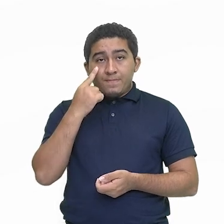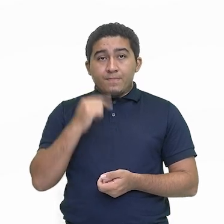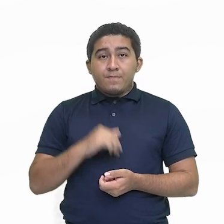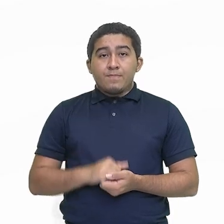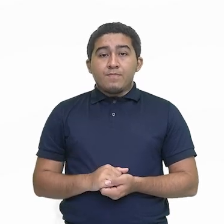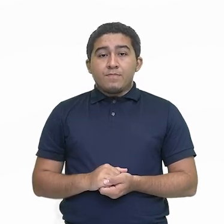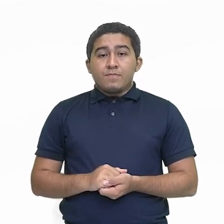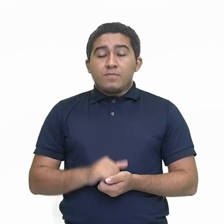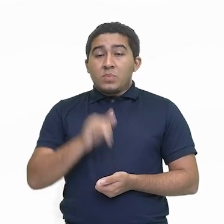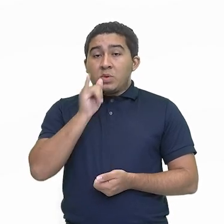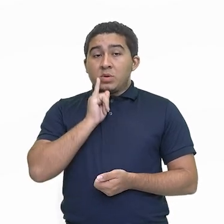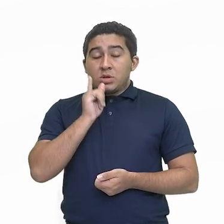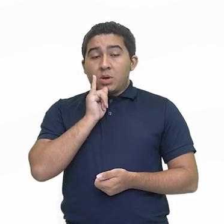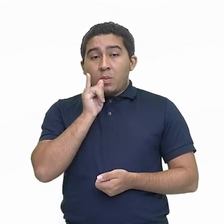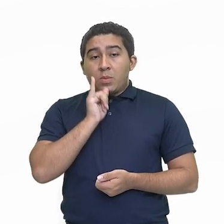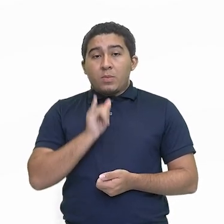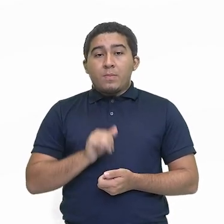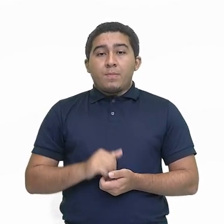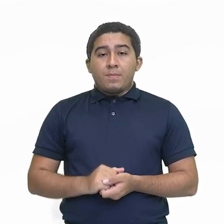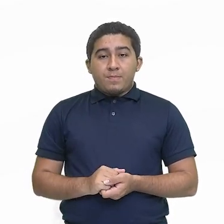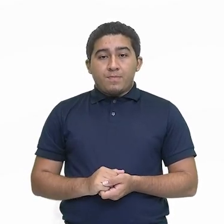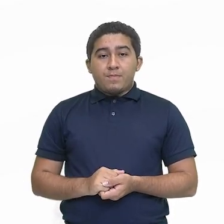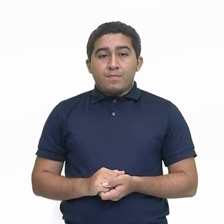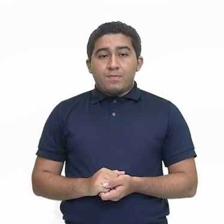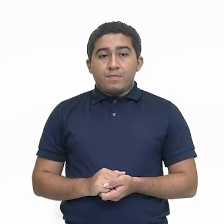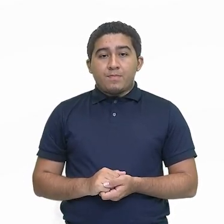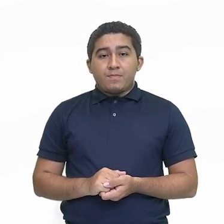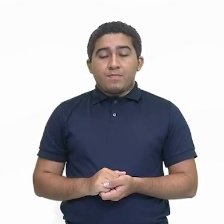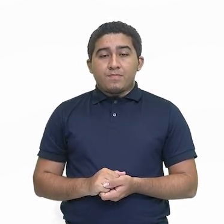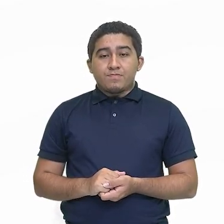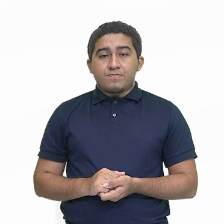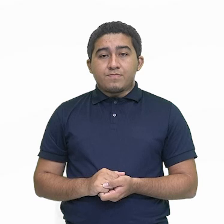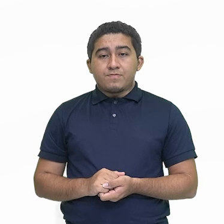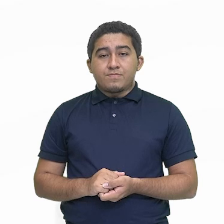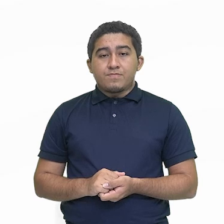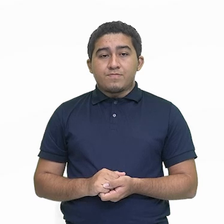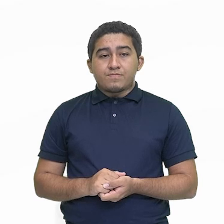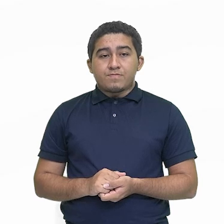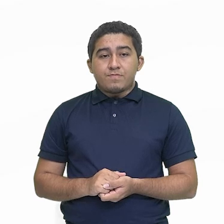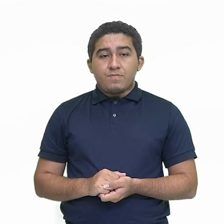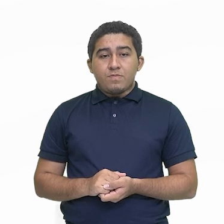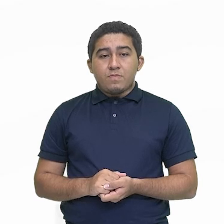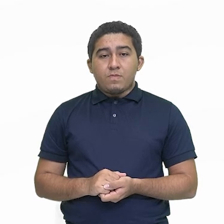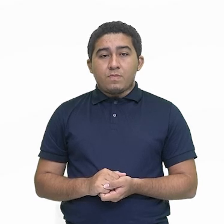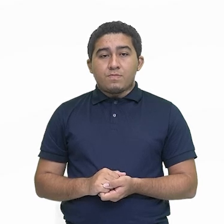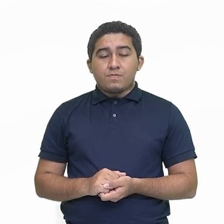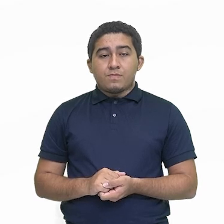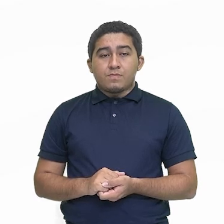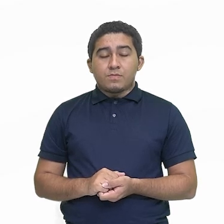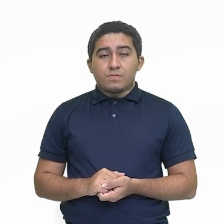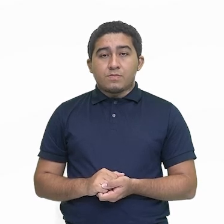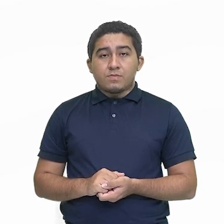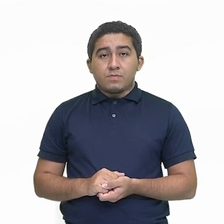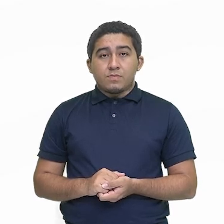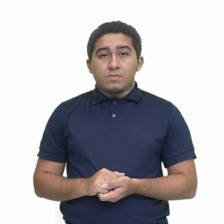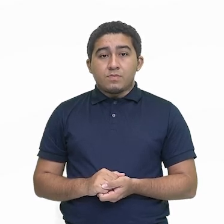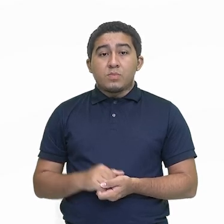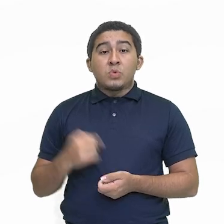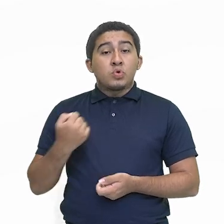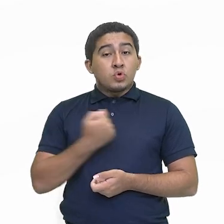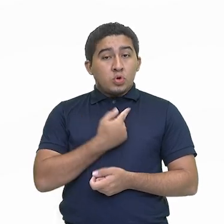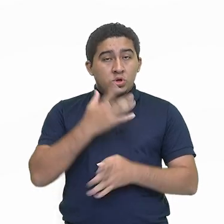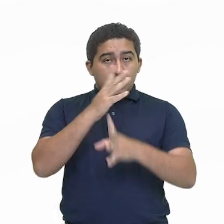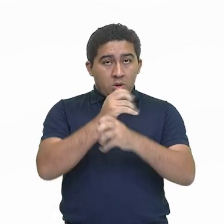esse exemplo aí, bem familiar para vocês, né? A gente vai aqui revisitá-lo para a gente entender um pouco mais